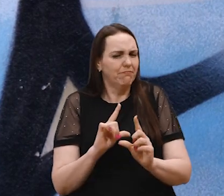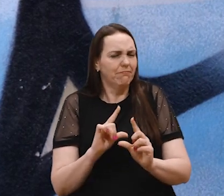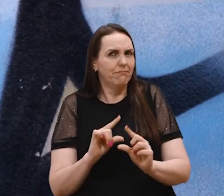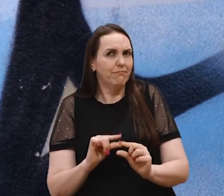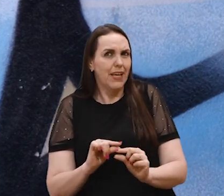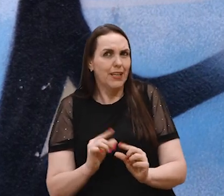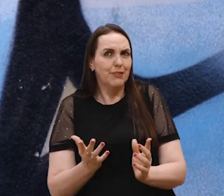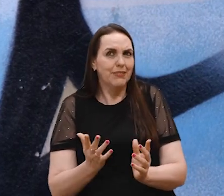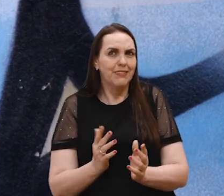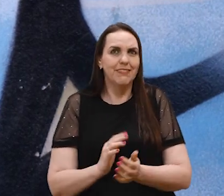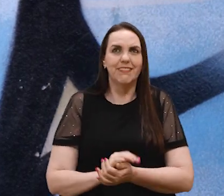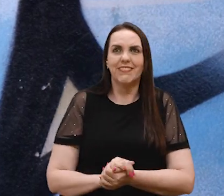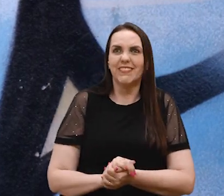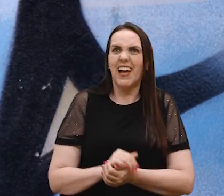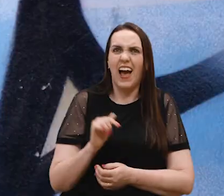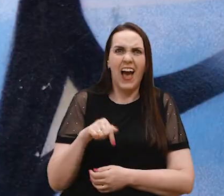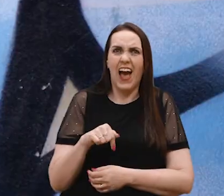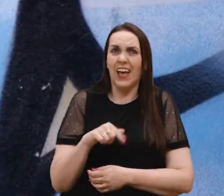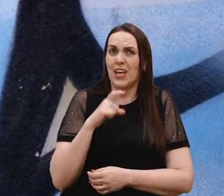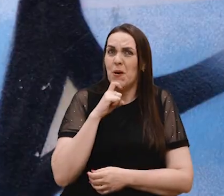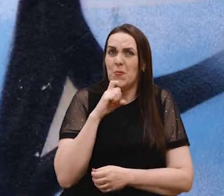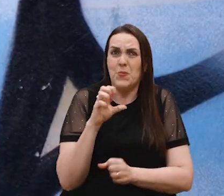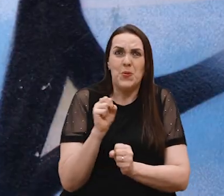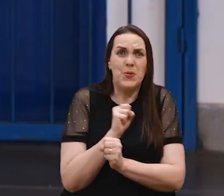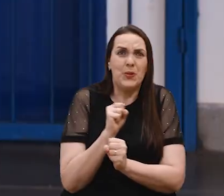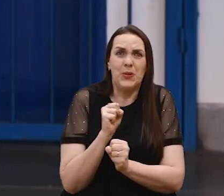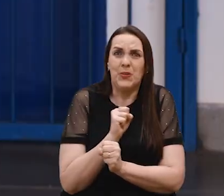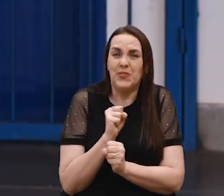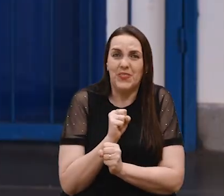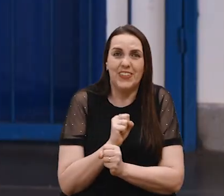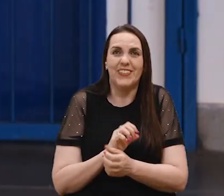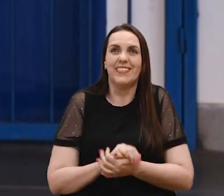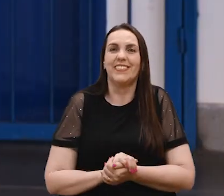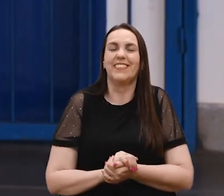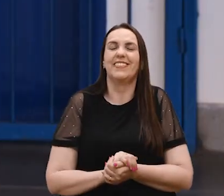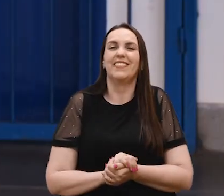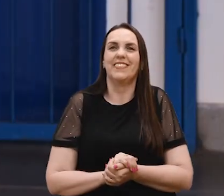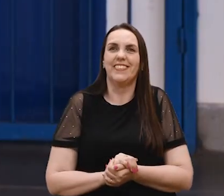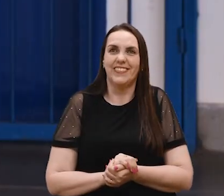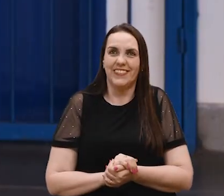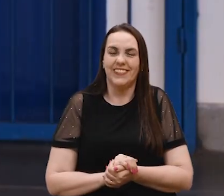menor. Aqui é muito frio, muito frio.